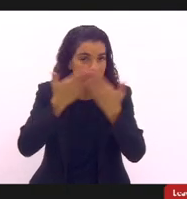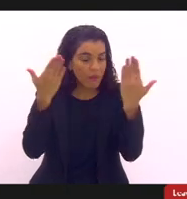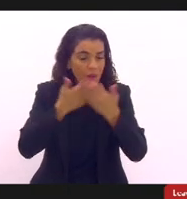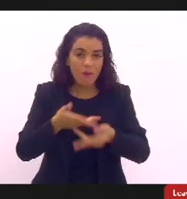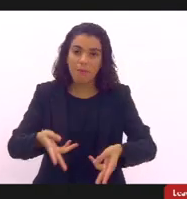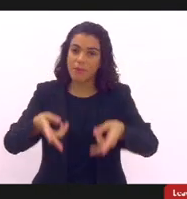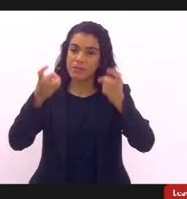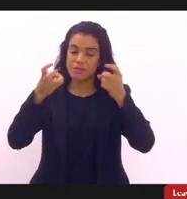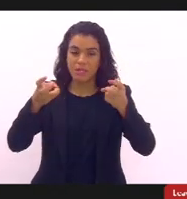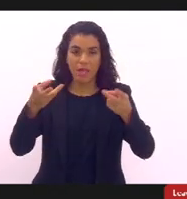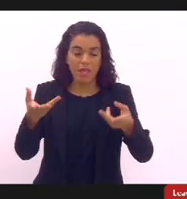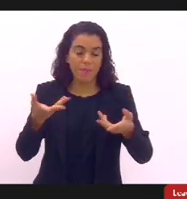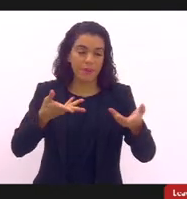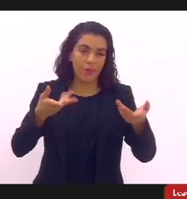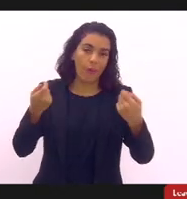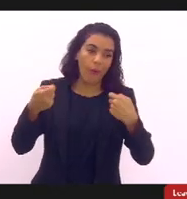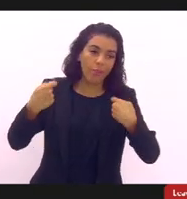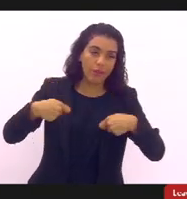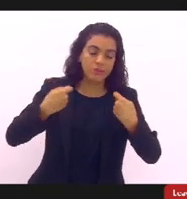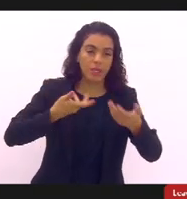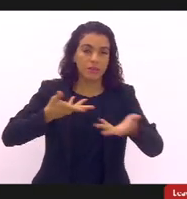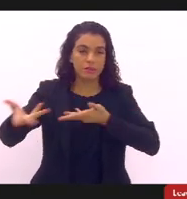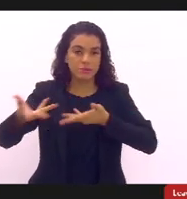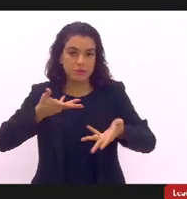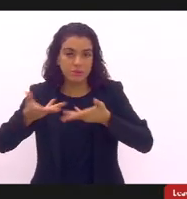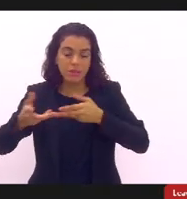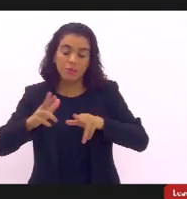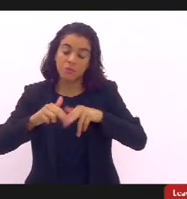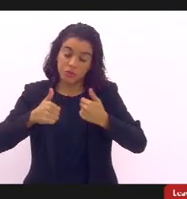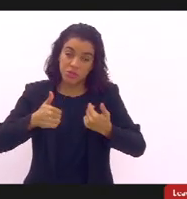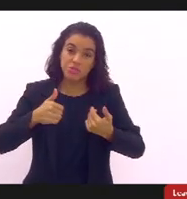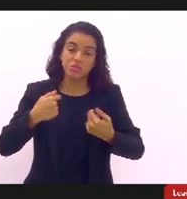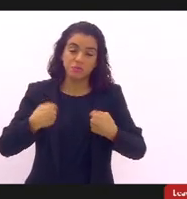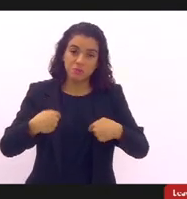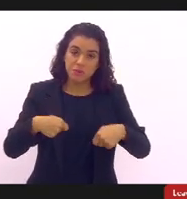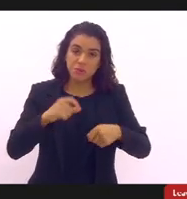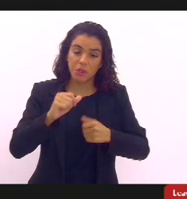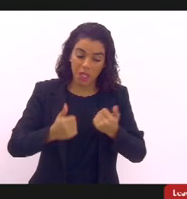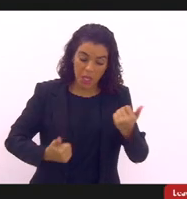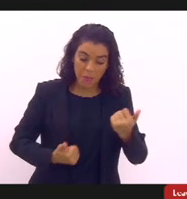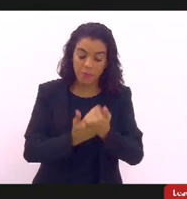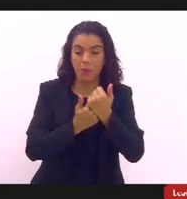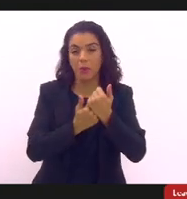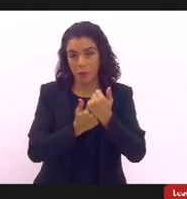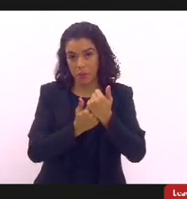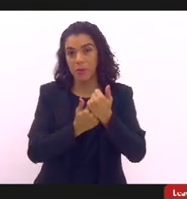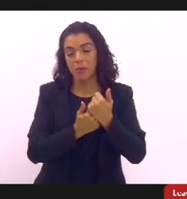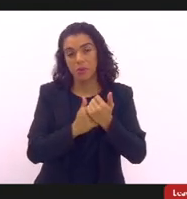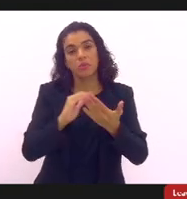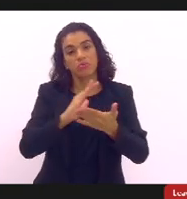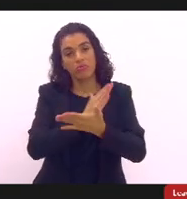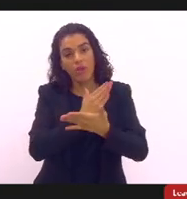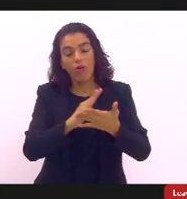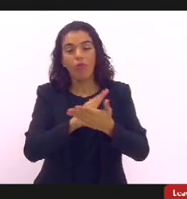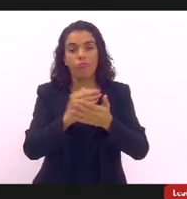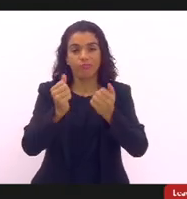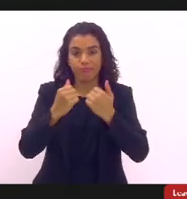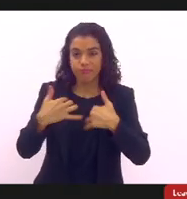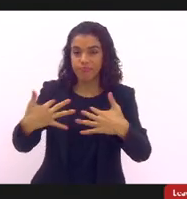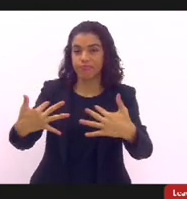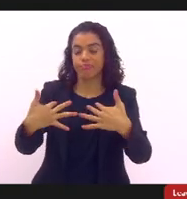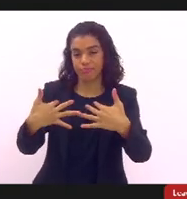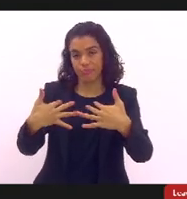de interagir melhor. Talvez seja por isso que a gente precise mesmo de apoio de audiência, de